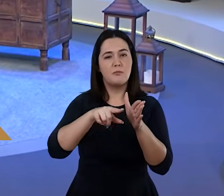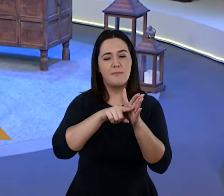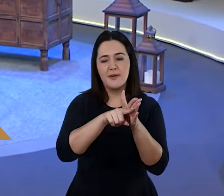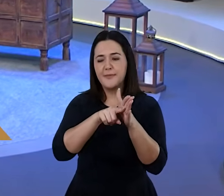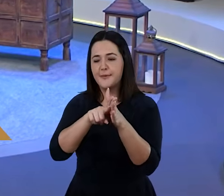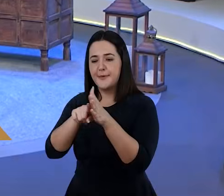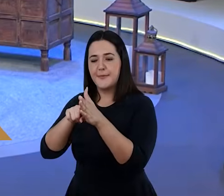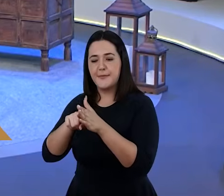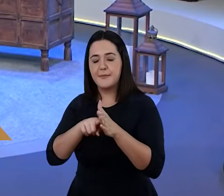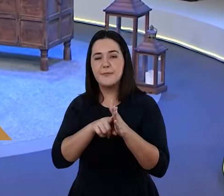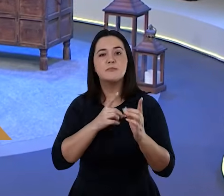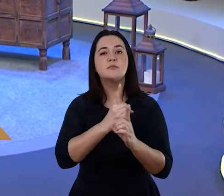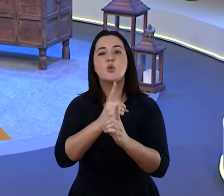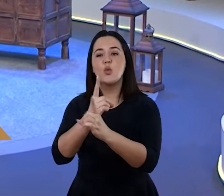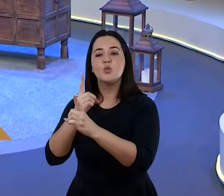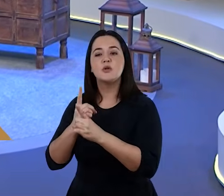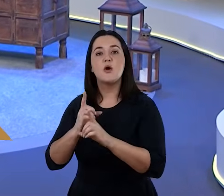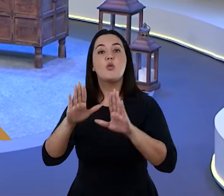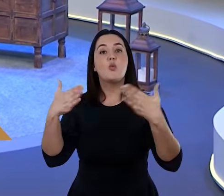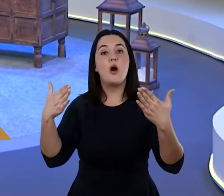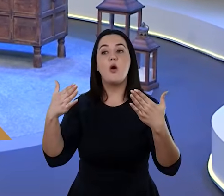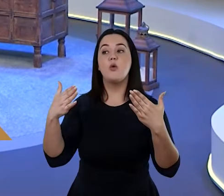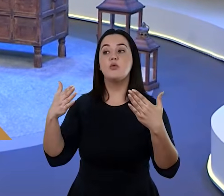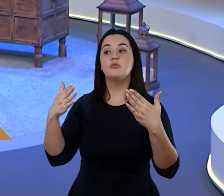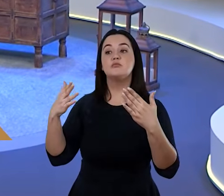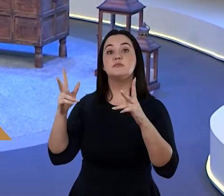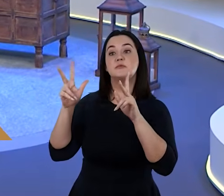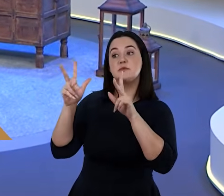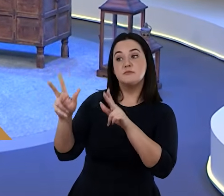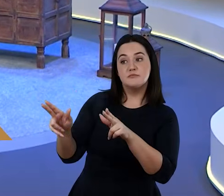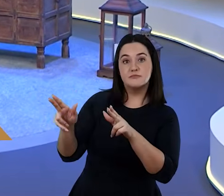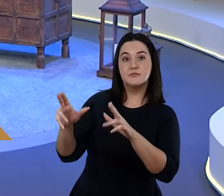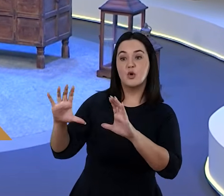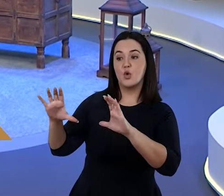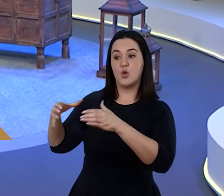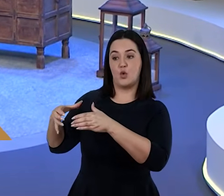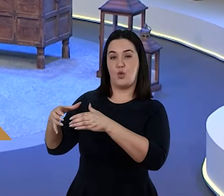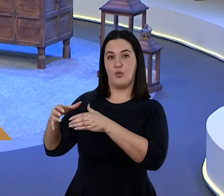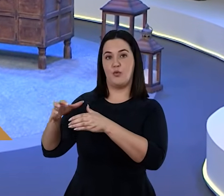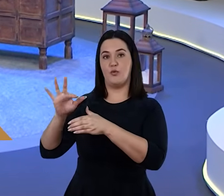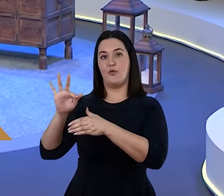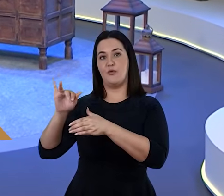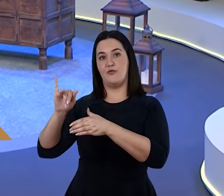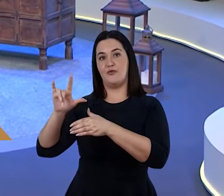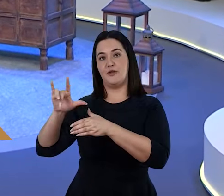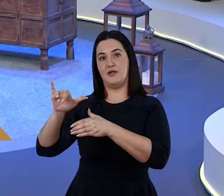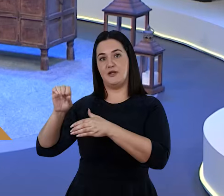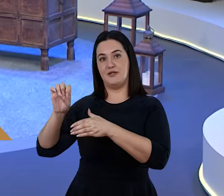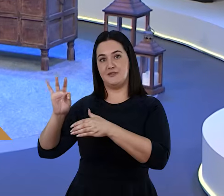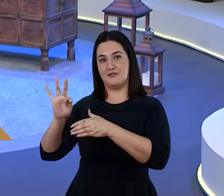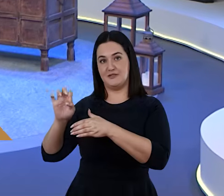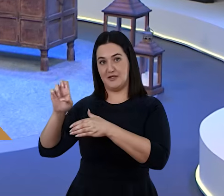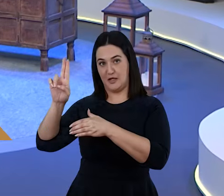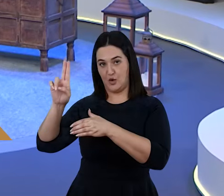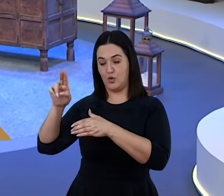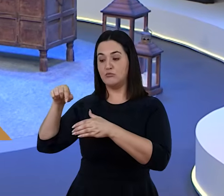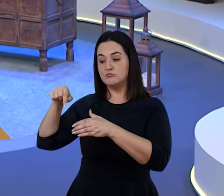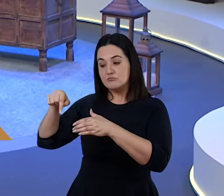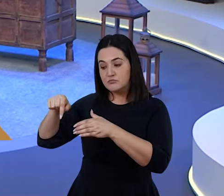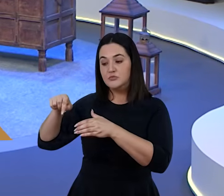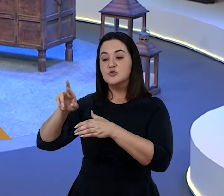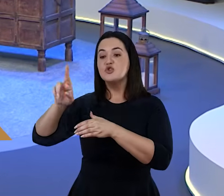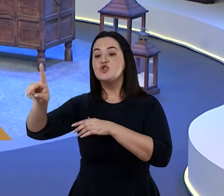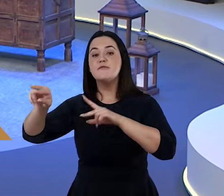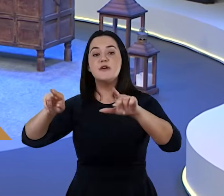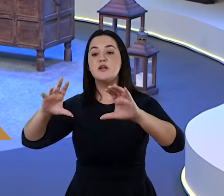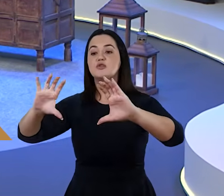vez para encontrar quais seriam as semelhanças e diferenças entre filisteus, que haviam atravessado o mar Egeu para